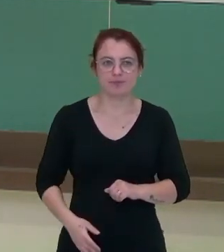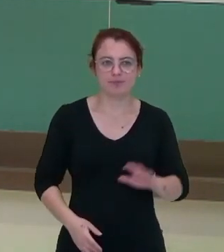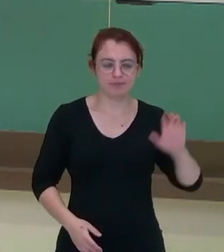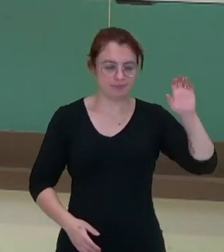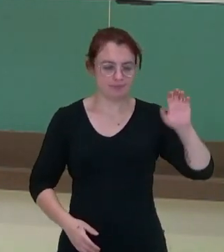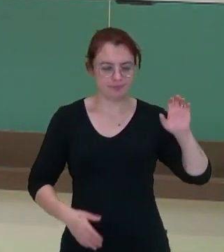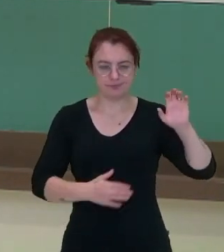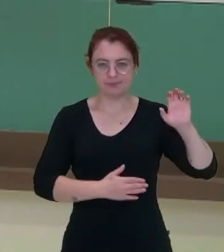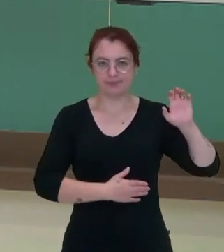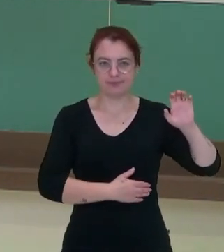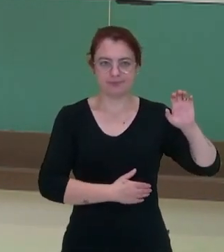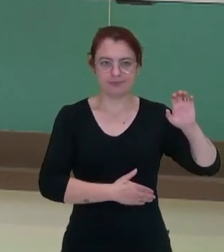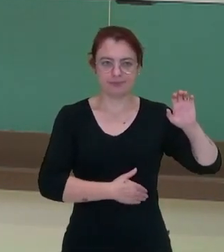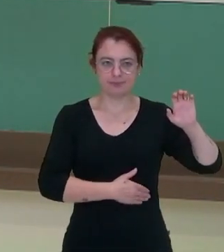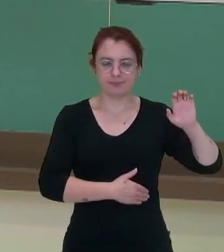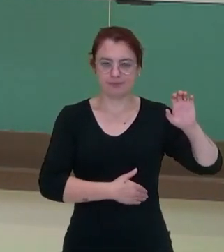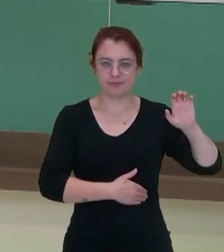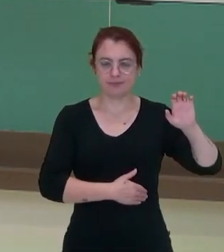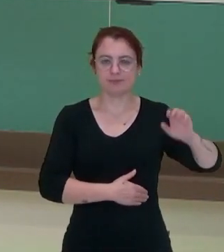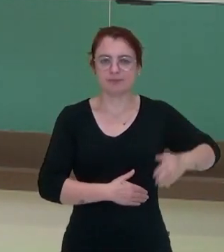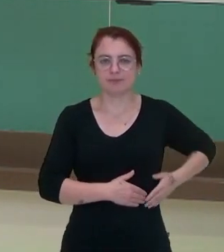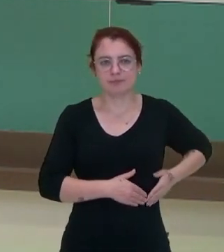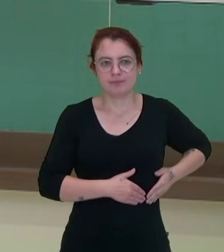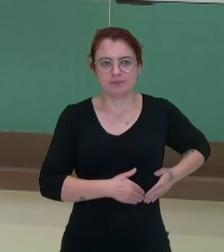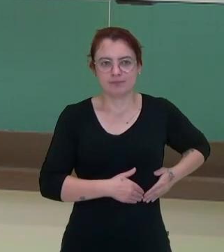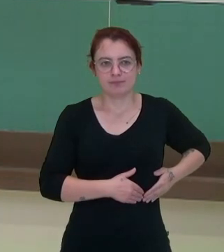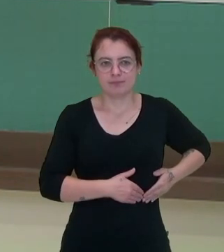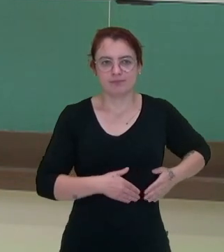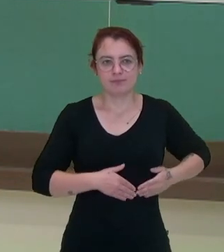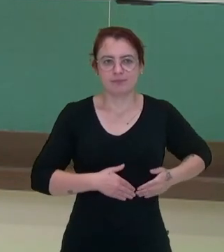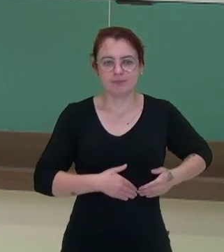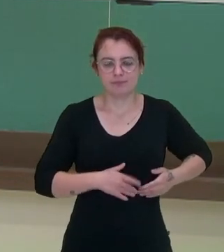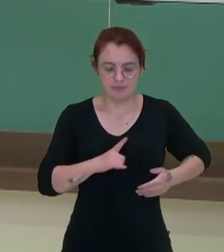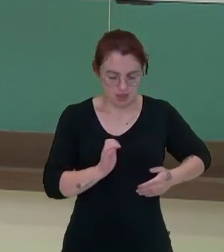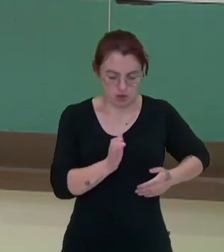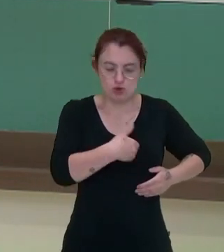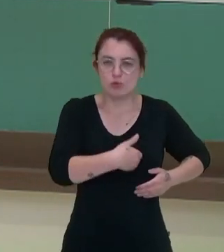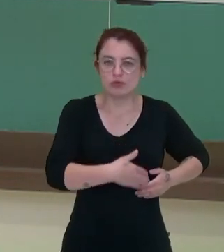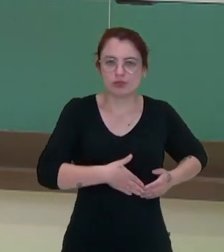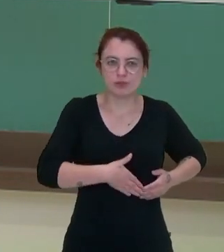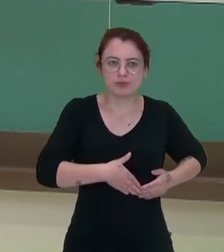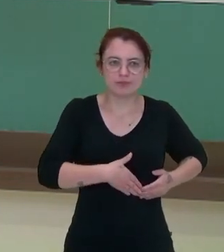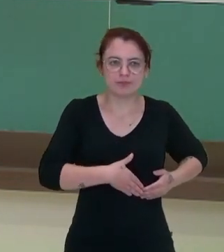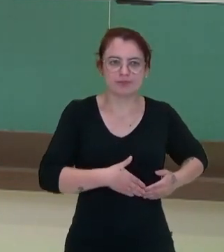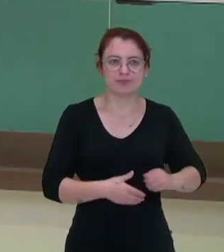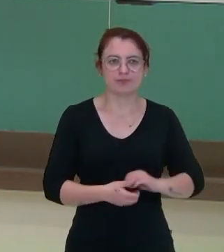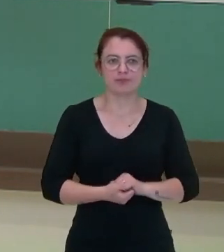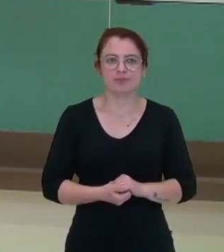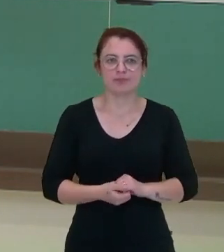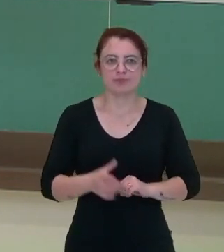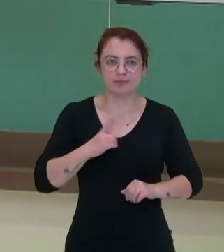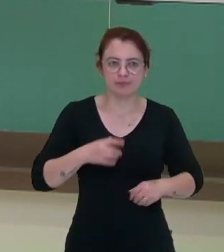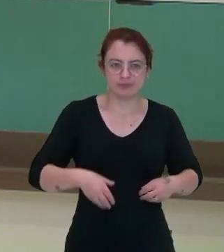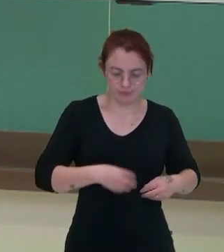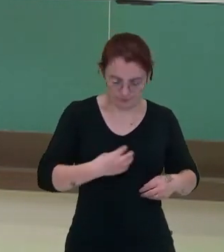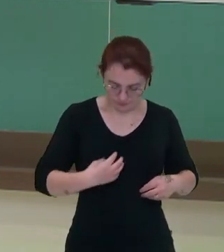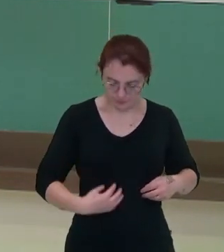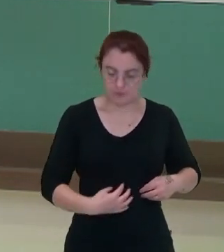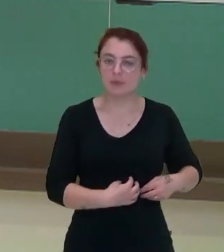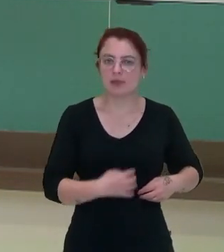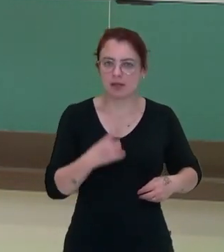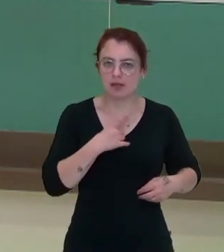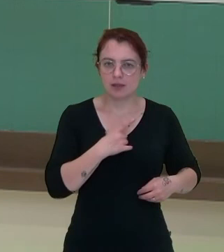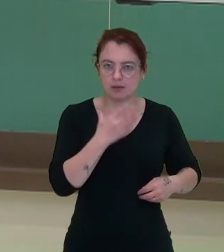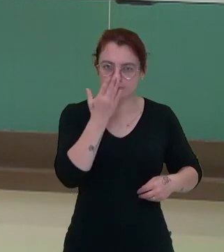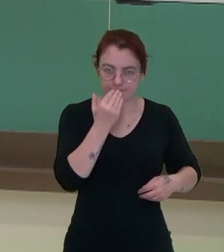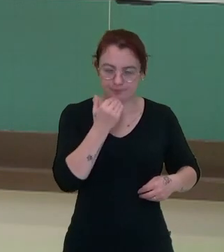aqui, novamente, uma visão do tronco de uma pessoa, escondidinho, né, apagadinho. Nós temos aqui, por exemplo, o estômago,